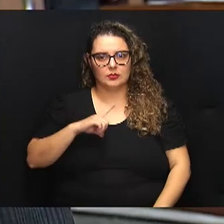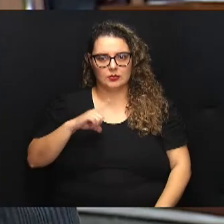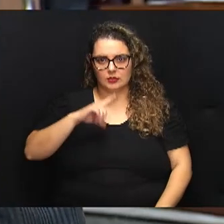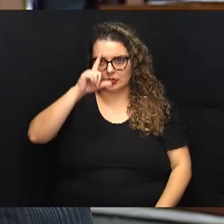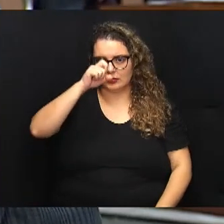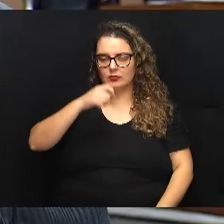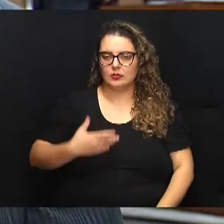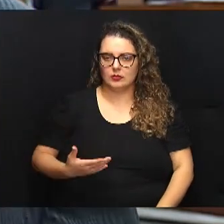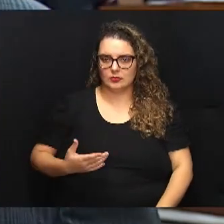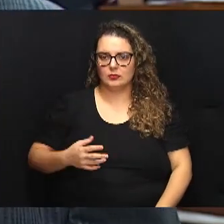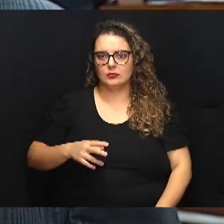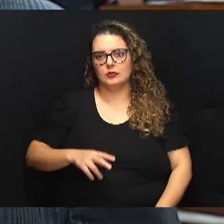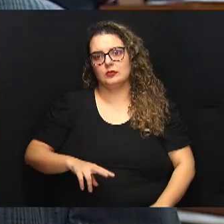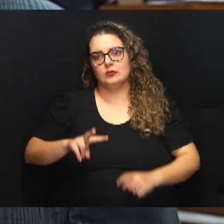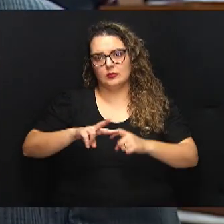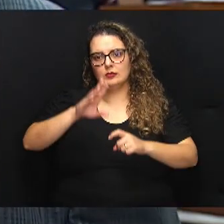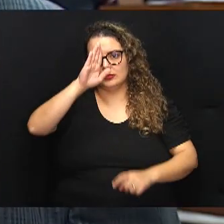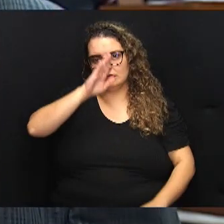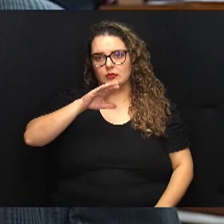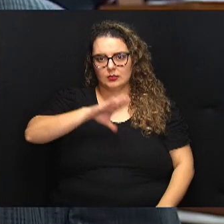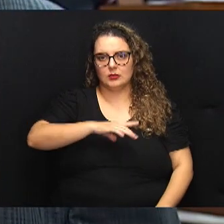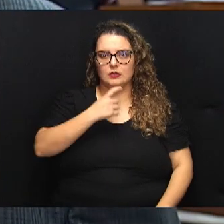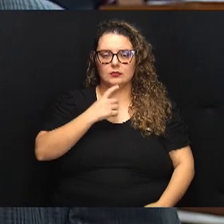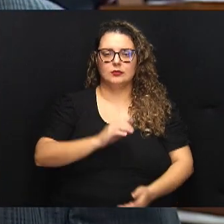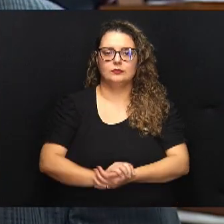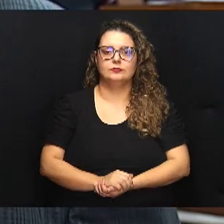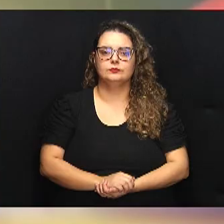veterinário público gratuito em Campinas.